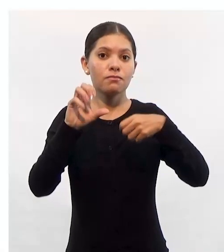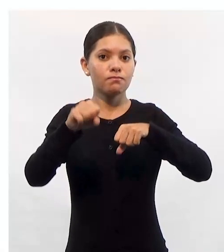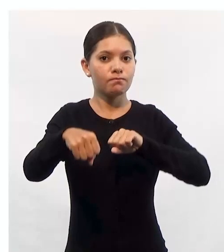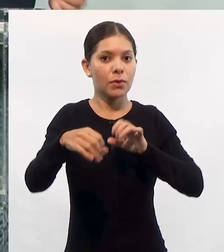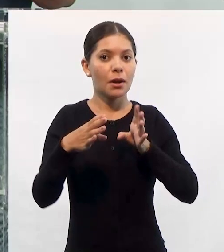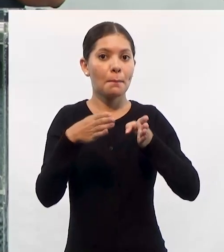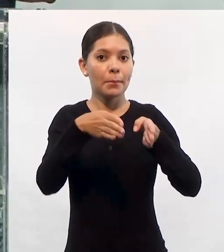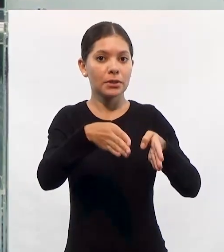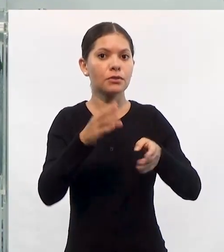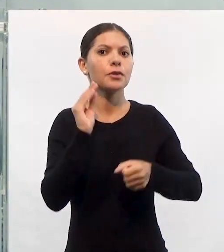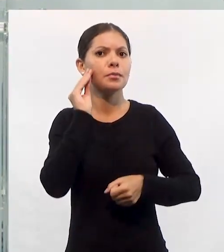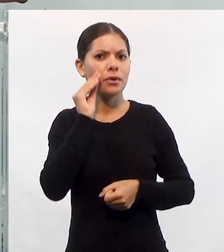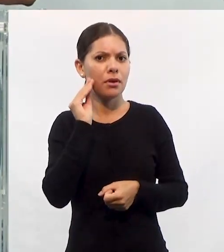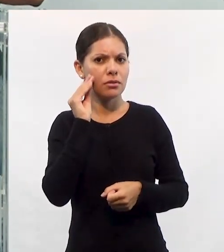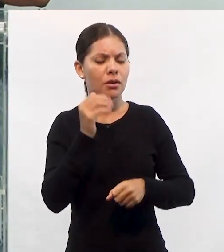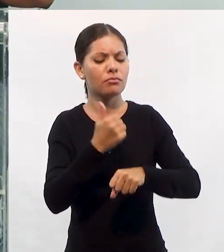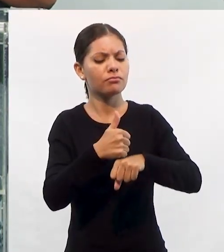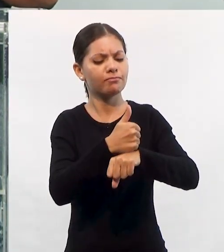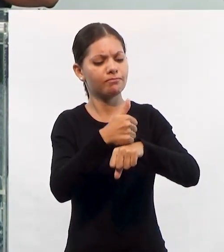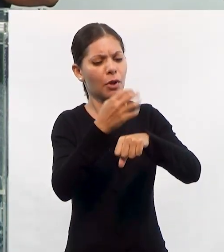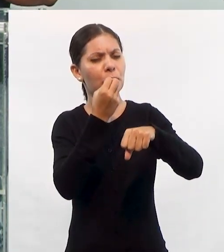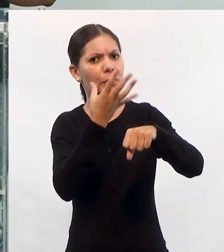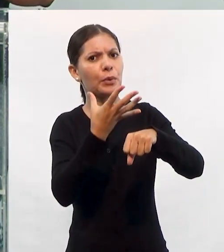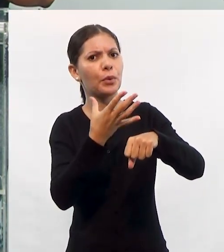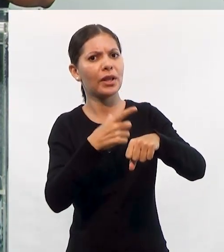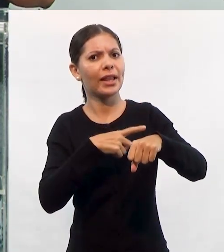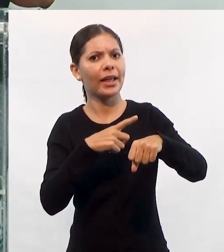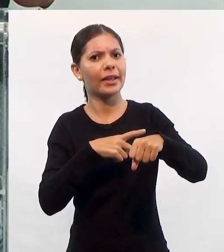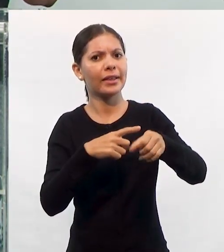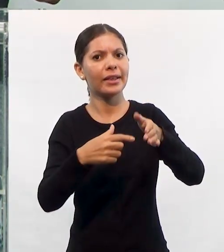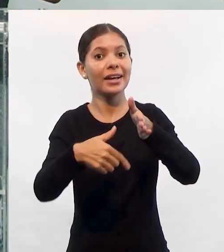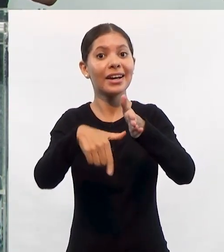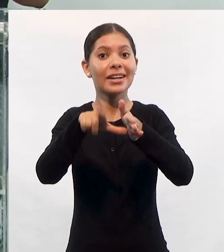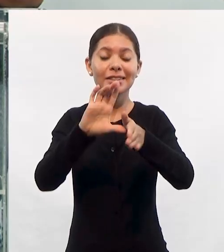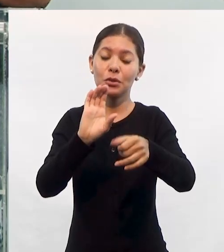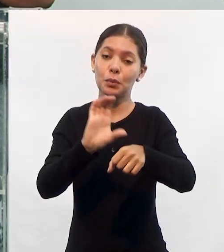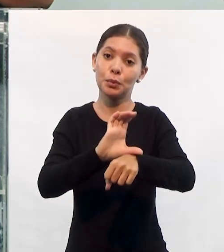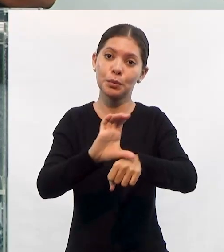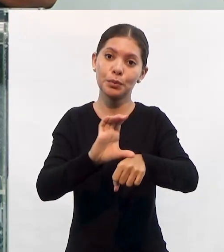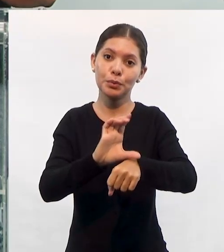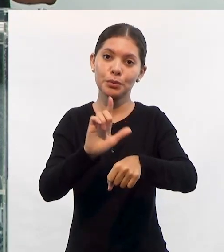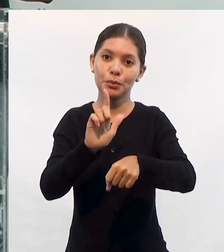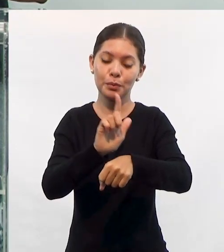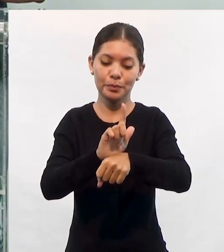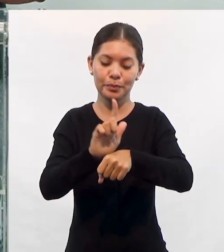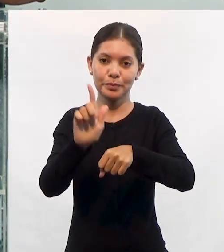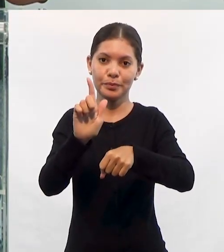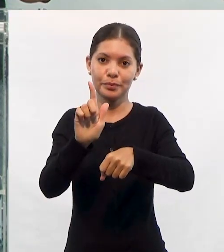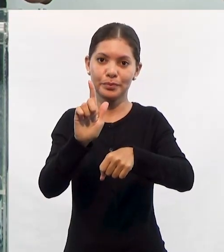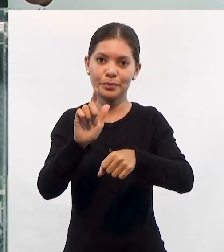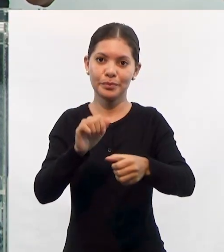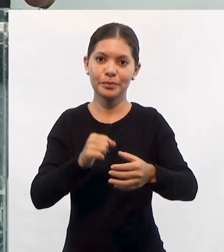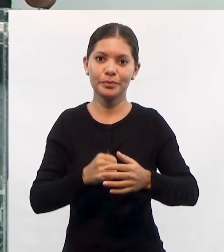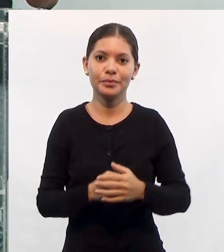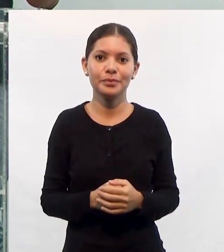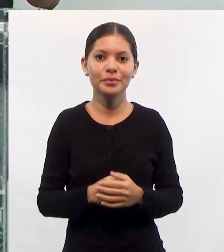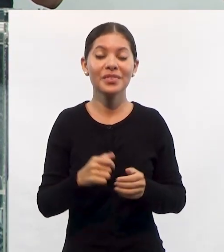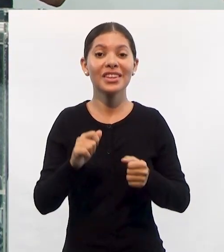que têm experiência profissional. Fez um curso de graduação,